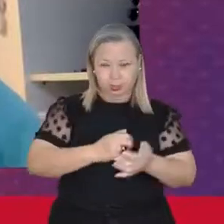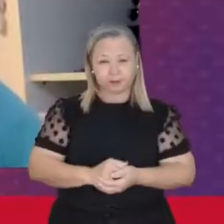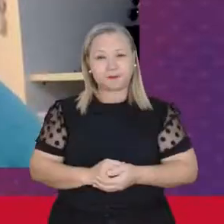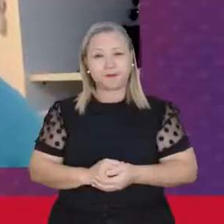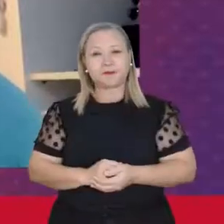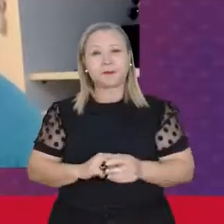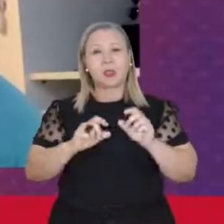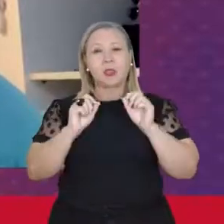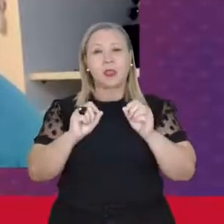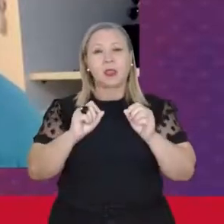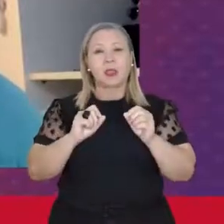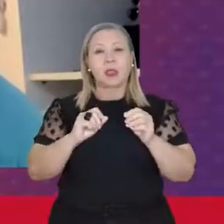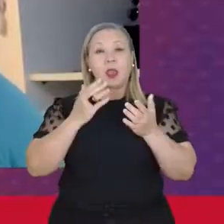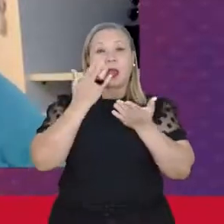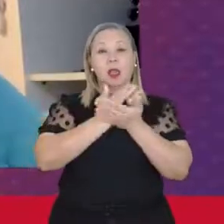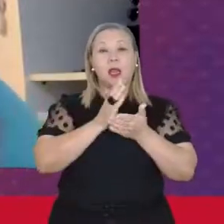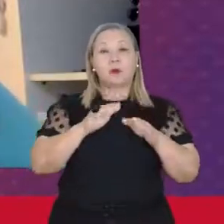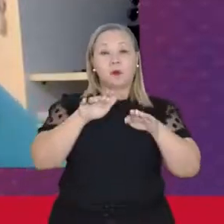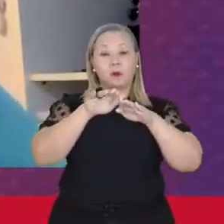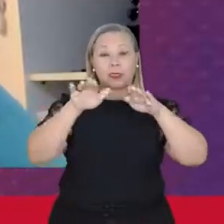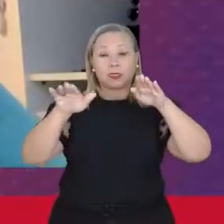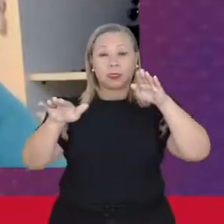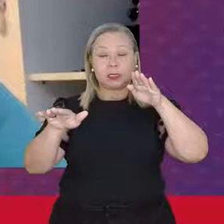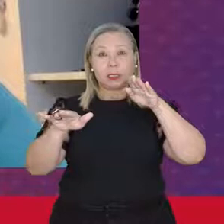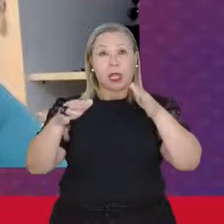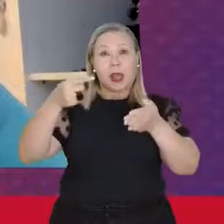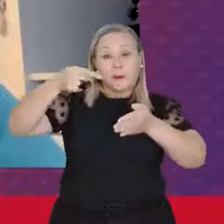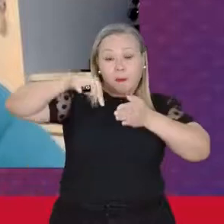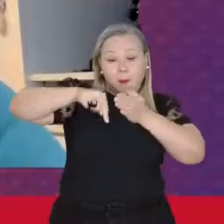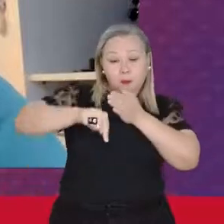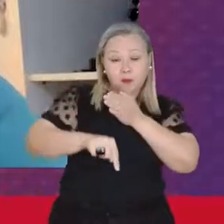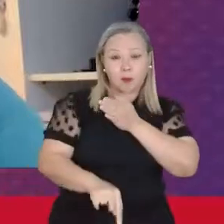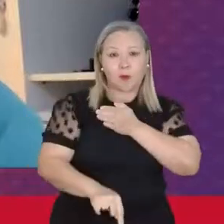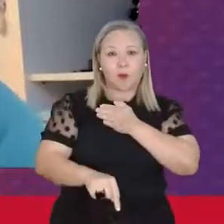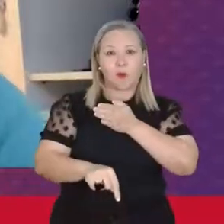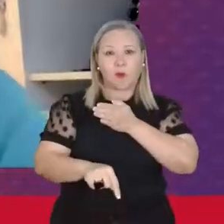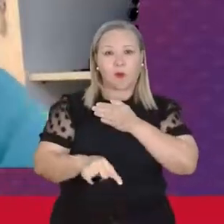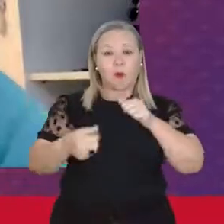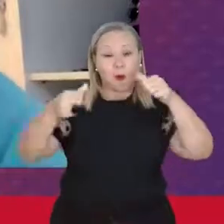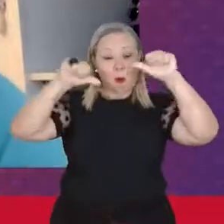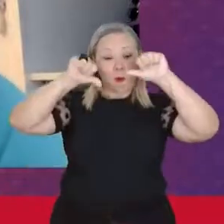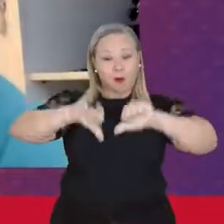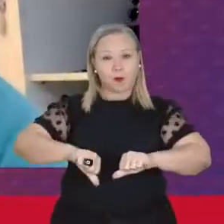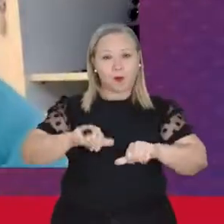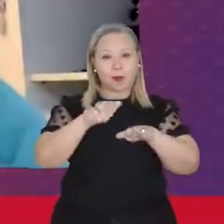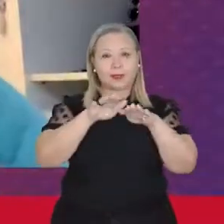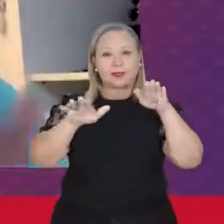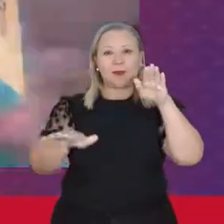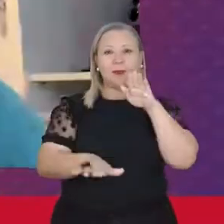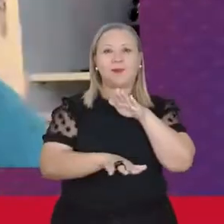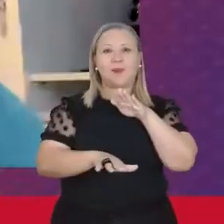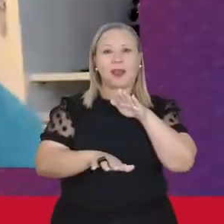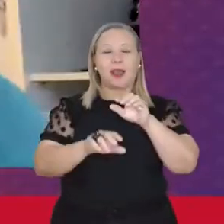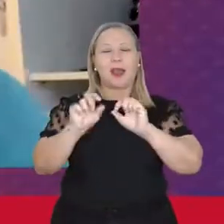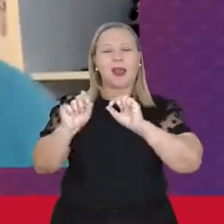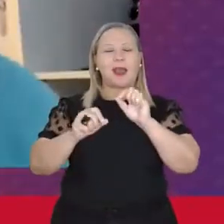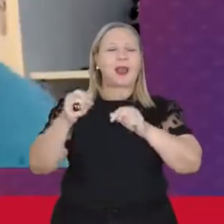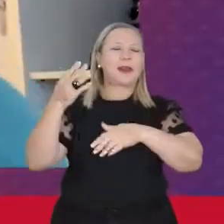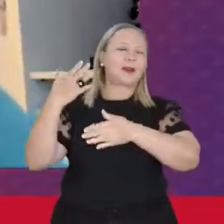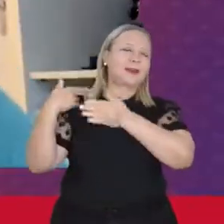a desigualdade digital aprofundando, né, piorando a desigualdade que já